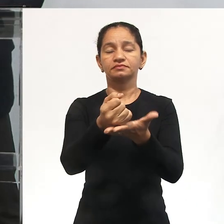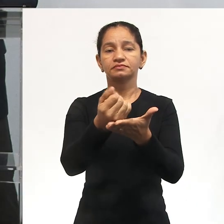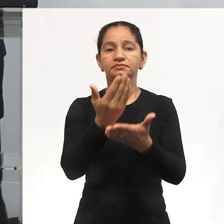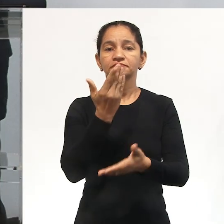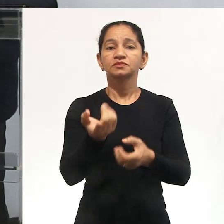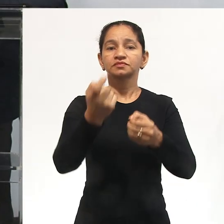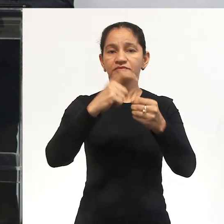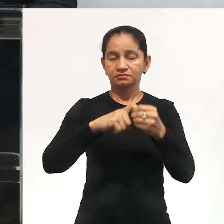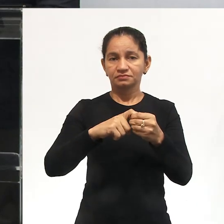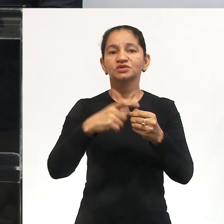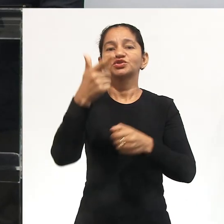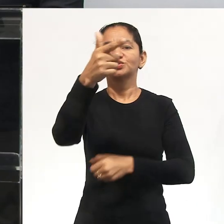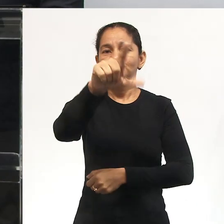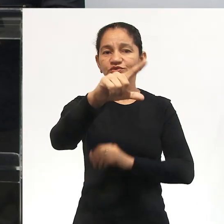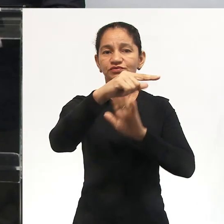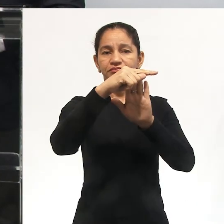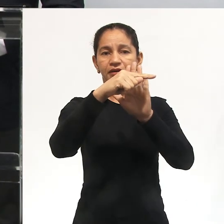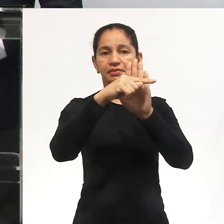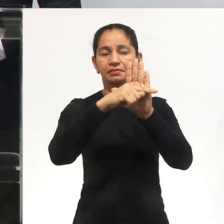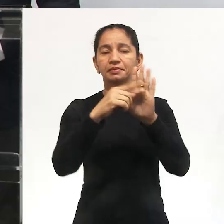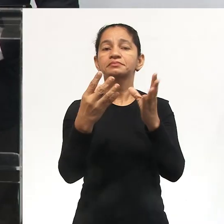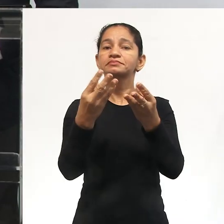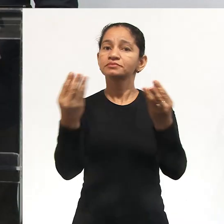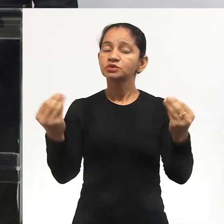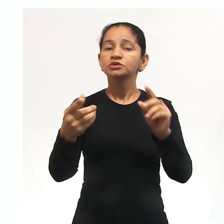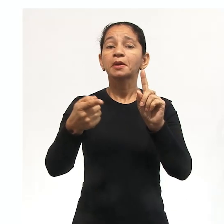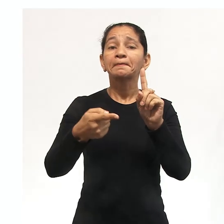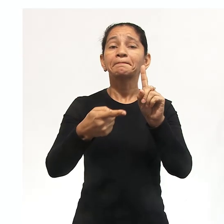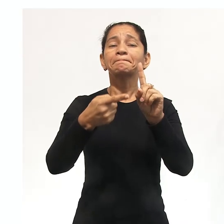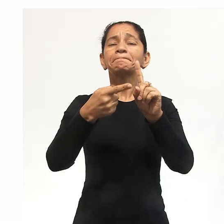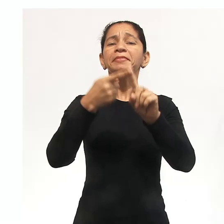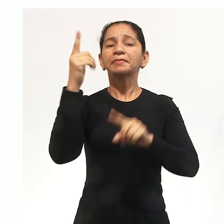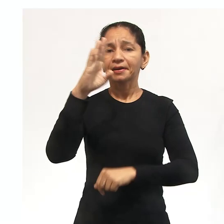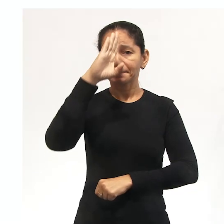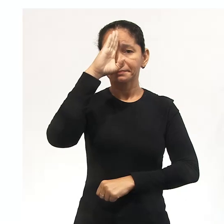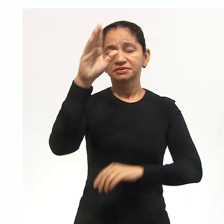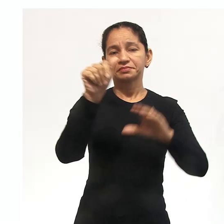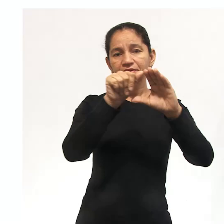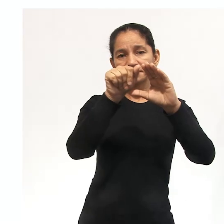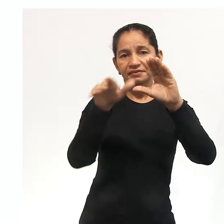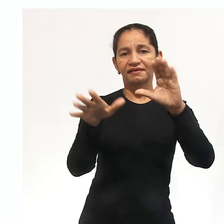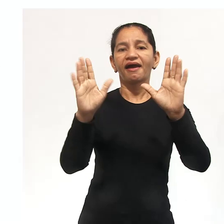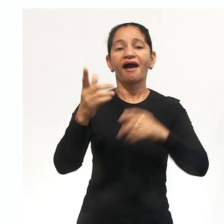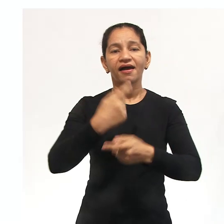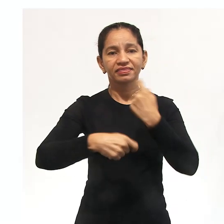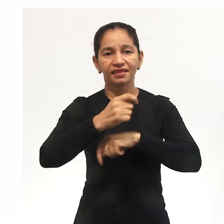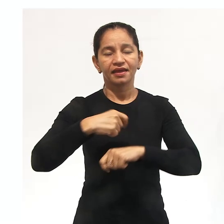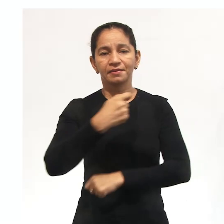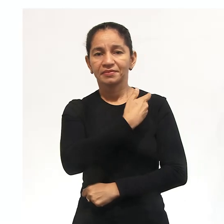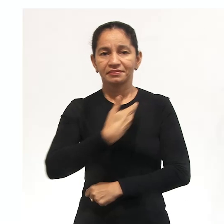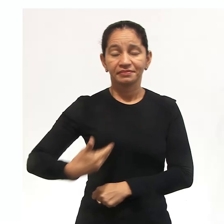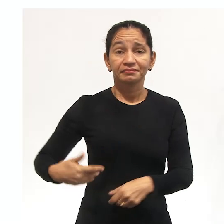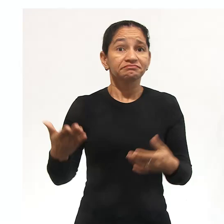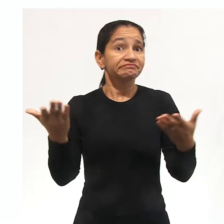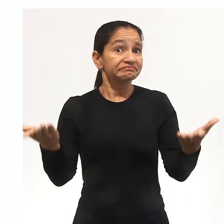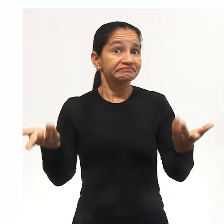registrado. É por esse motivo que a primeira característica é que a administração pública não é obrigada a contratar de